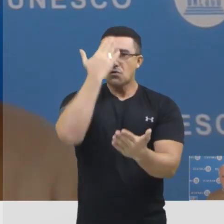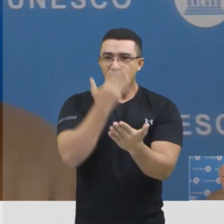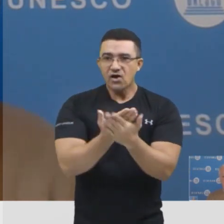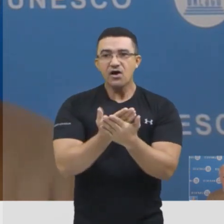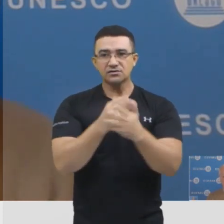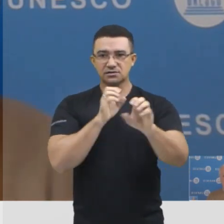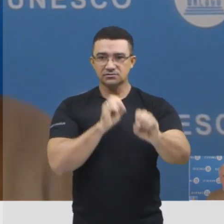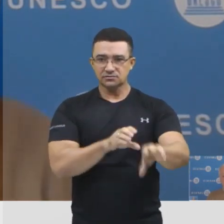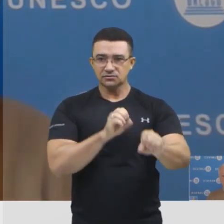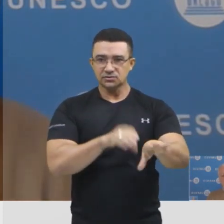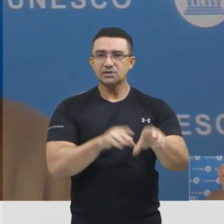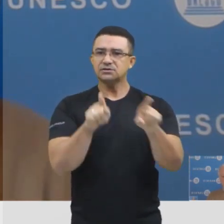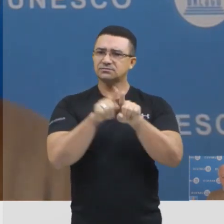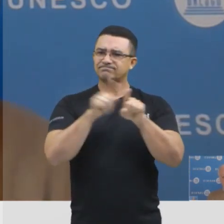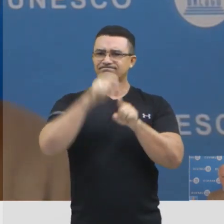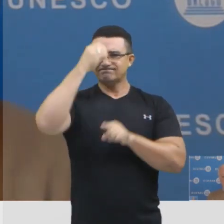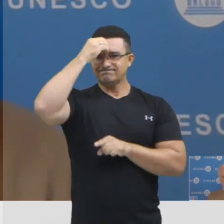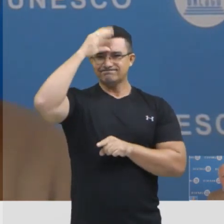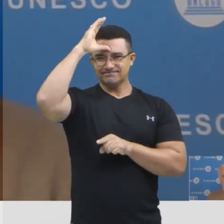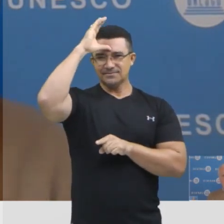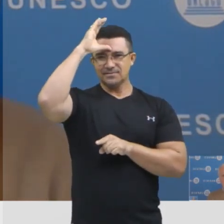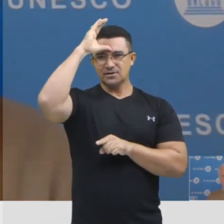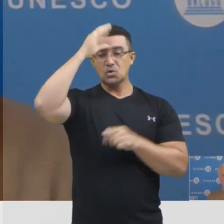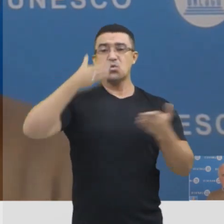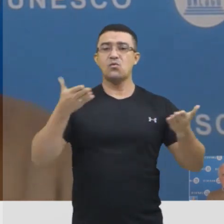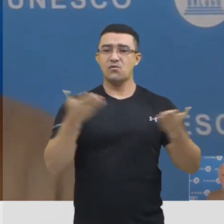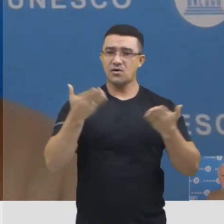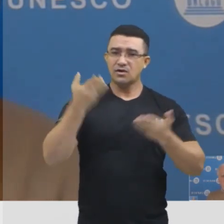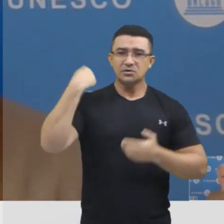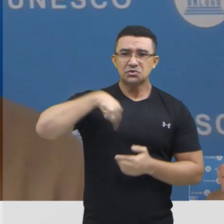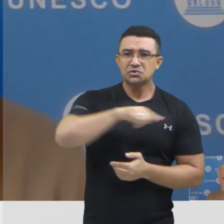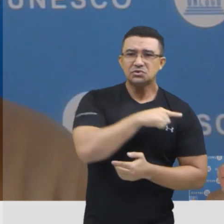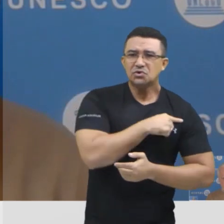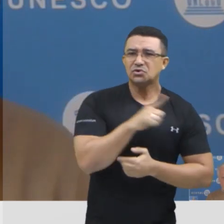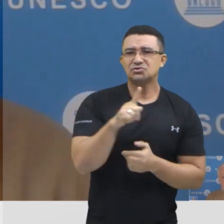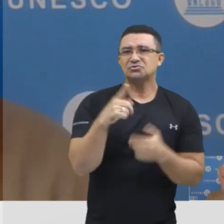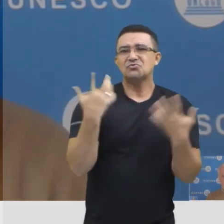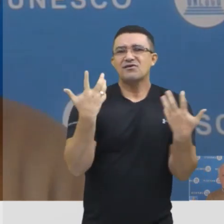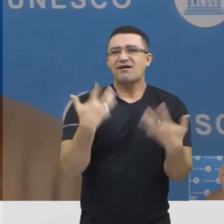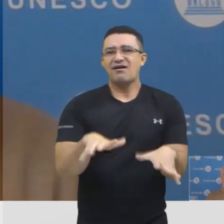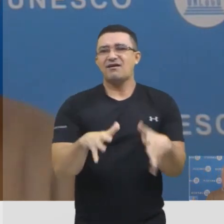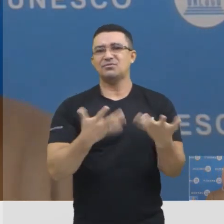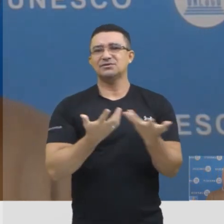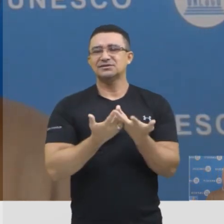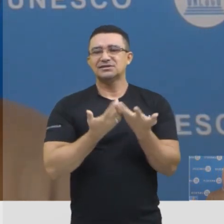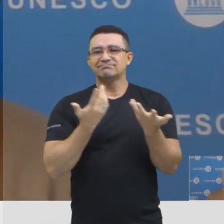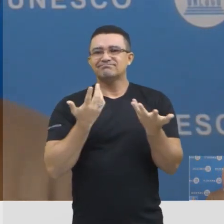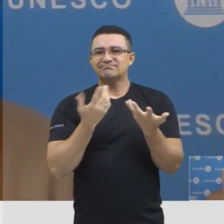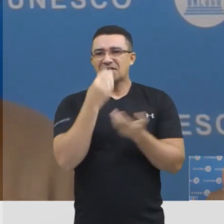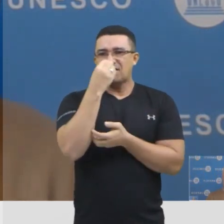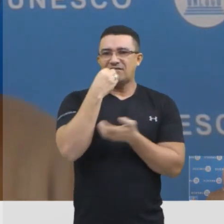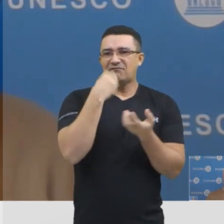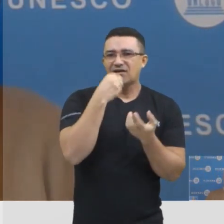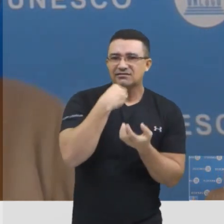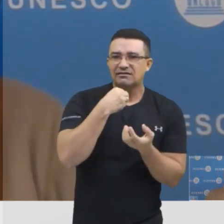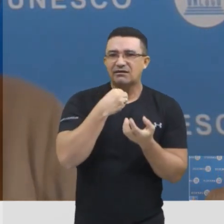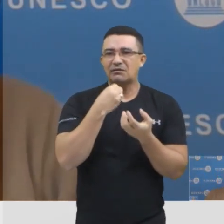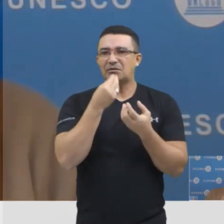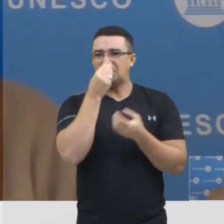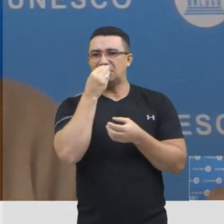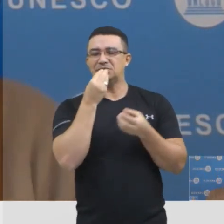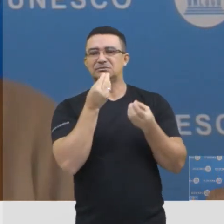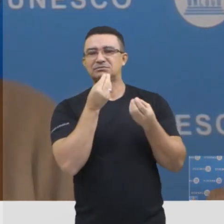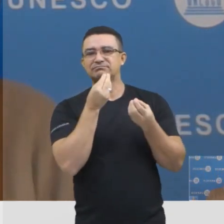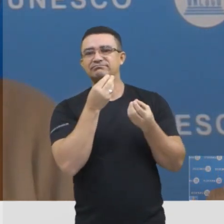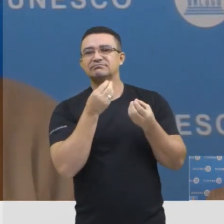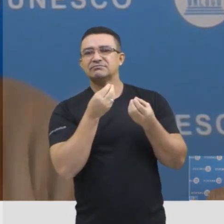e no conhecimento. E é por isso que, nesta altura, nós não podemos falhar às nossas crianças e não os podemos abandonar. E é por isso